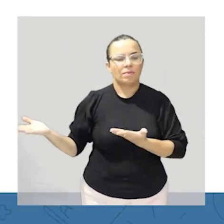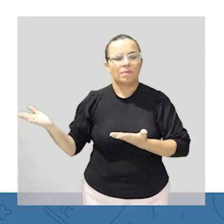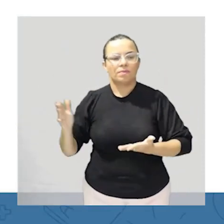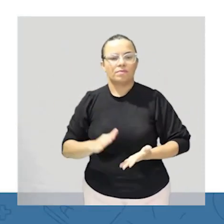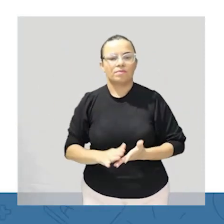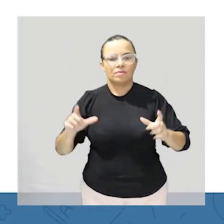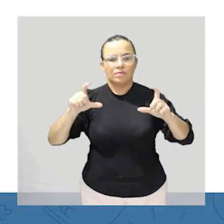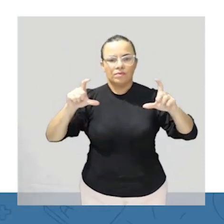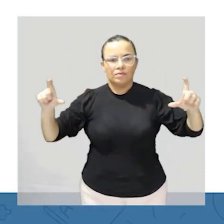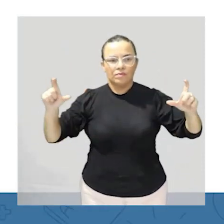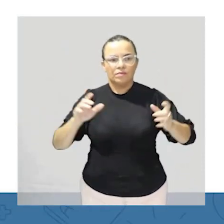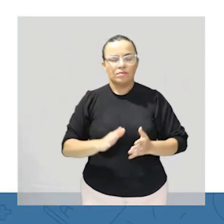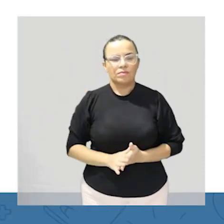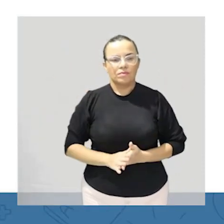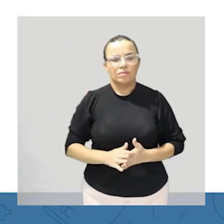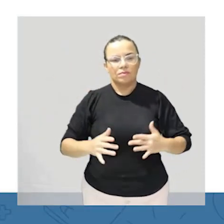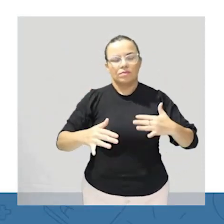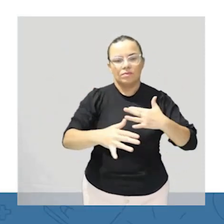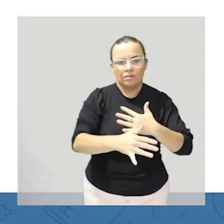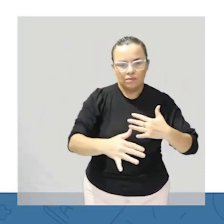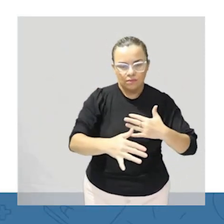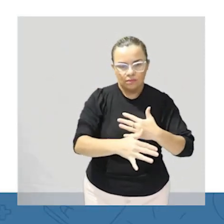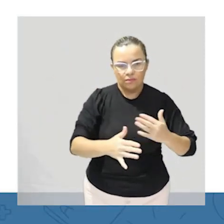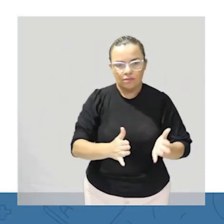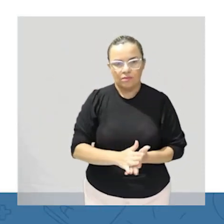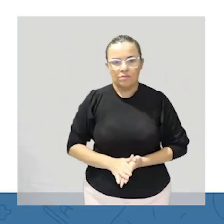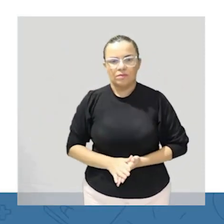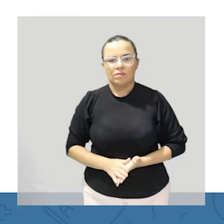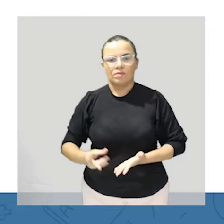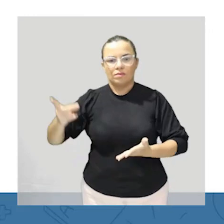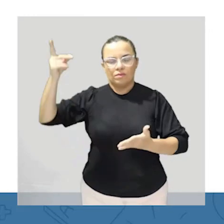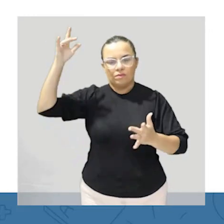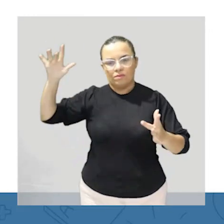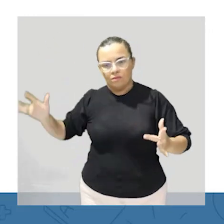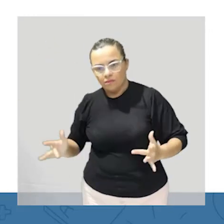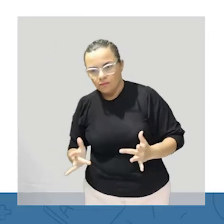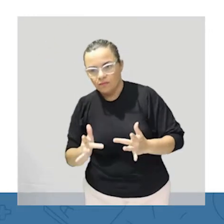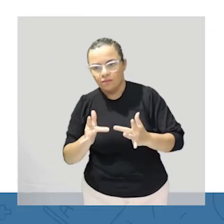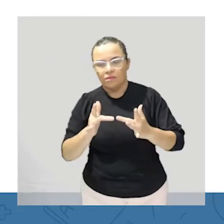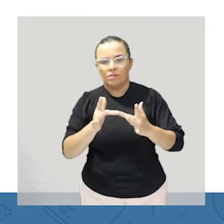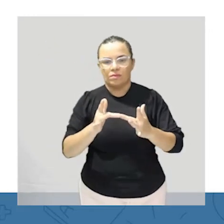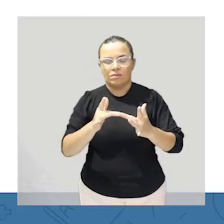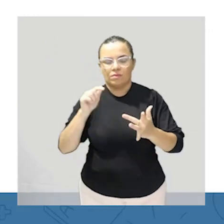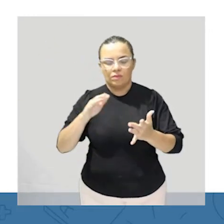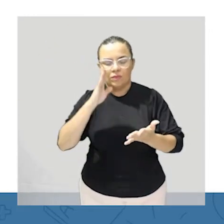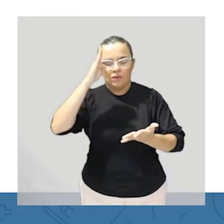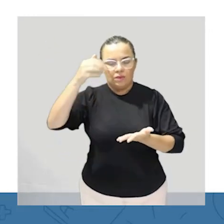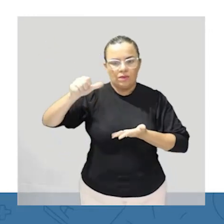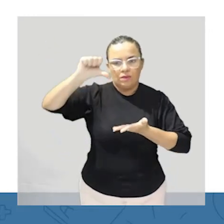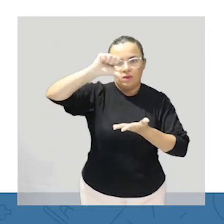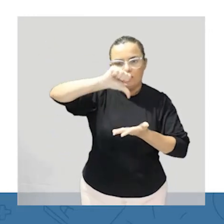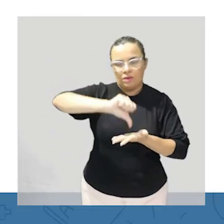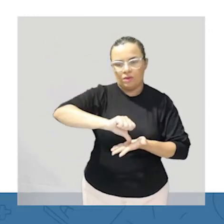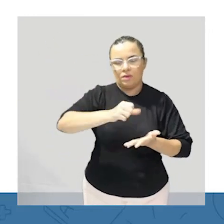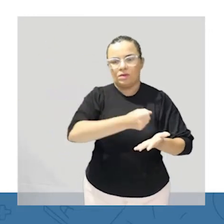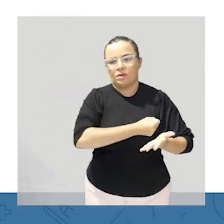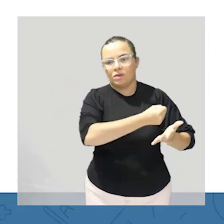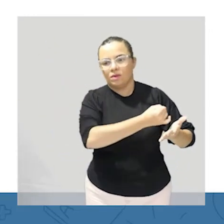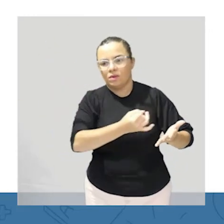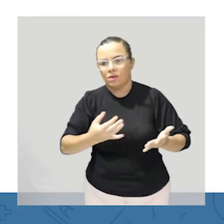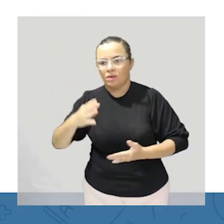estados da Antiguidade Clássica, e aqui a gente fala principalmente de Atenas, a proporção, o número